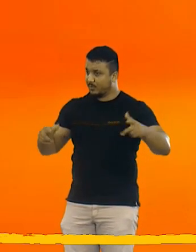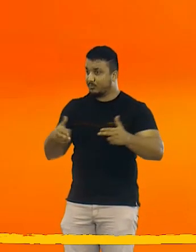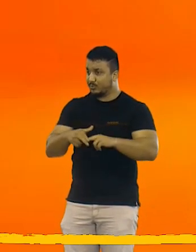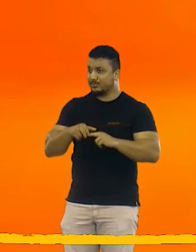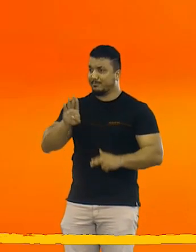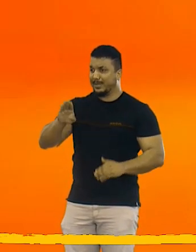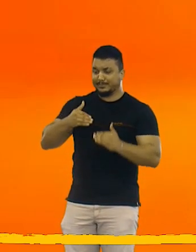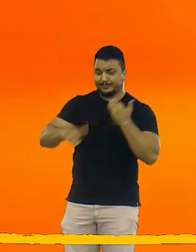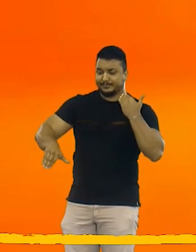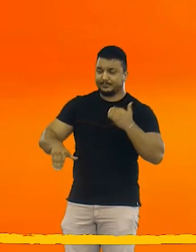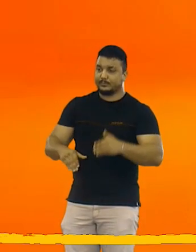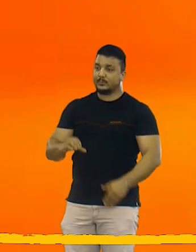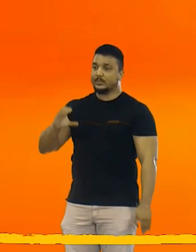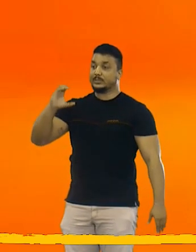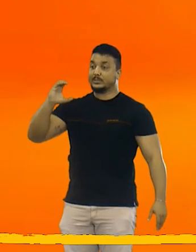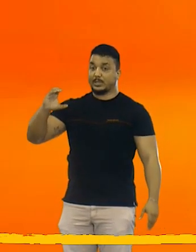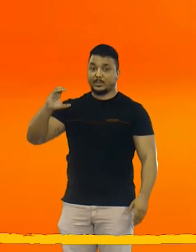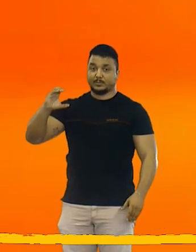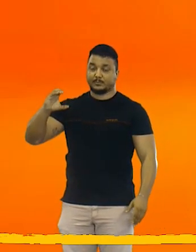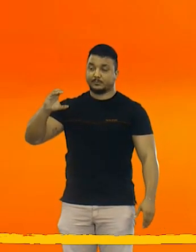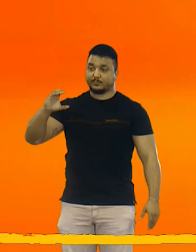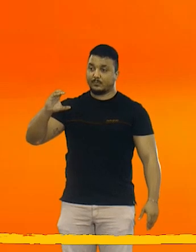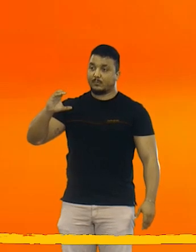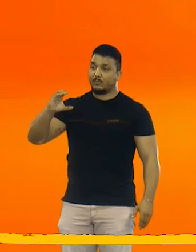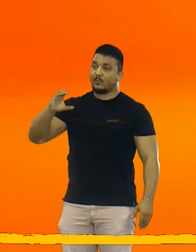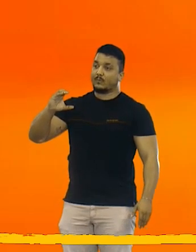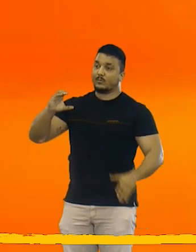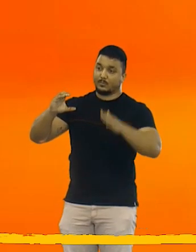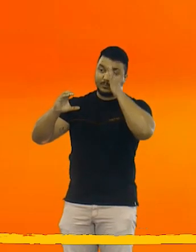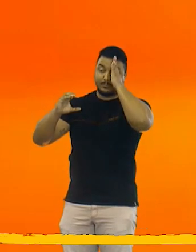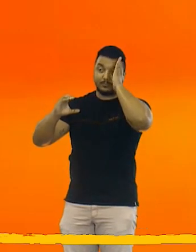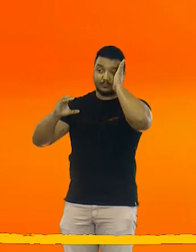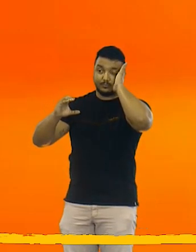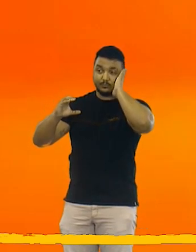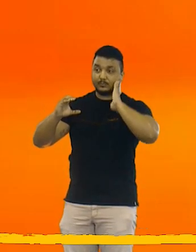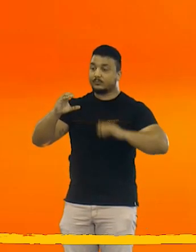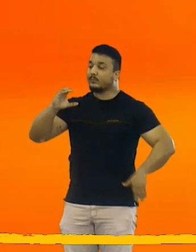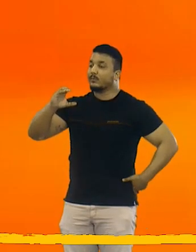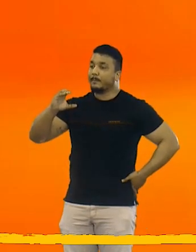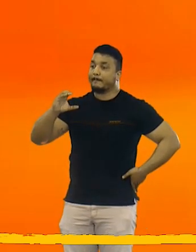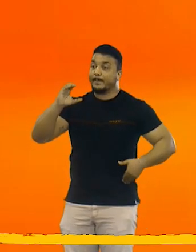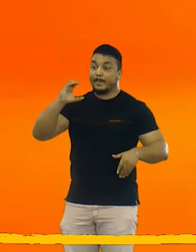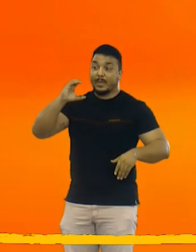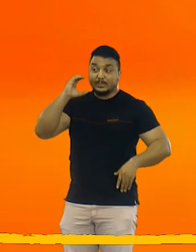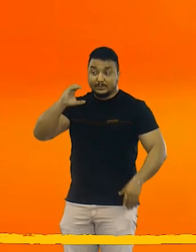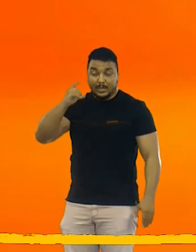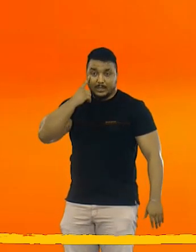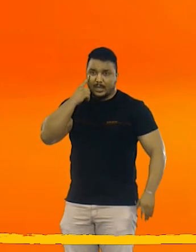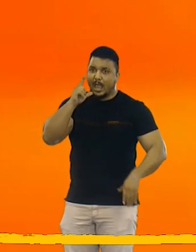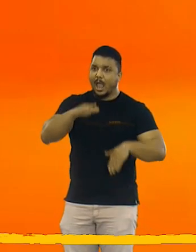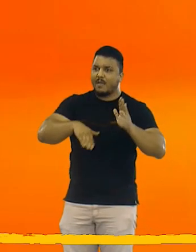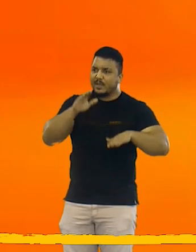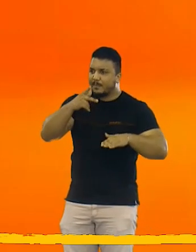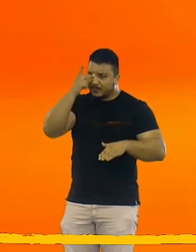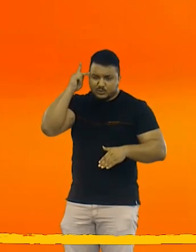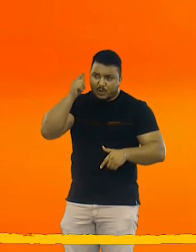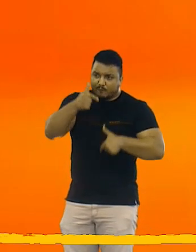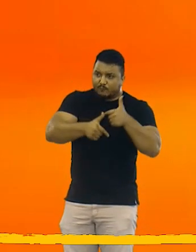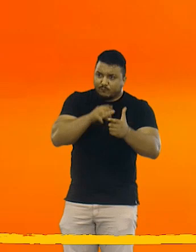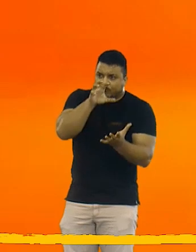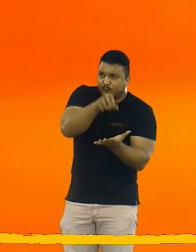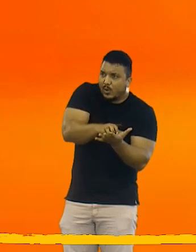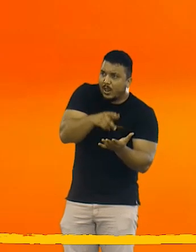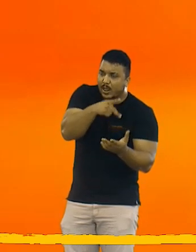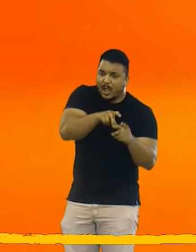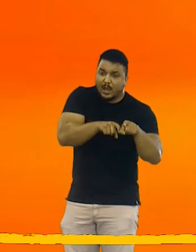não casa. Item C, da exigência da qualificação do trabalhador rural. Às vezes o que acontece, o trabalhador rural do campo, ele